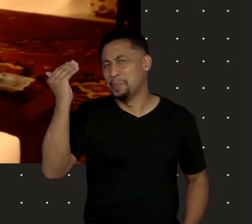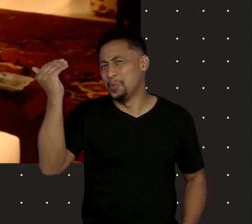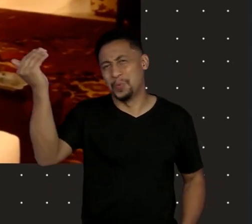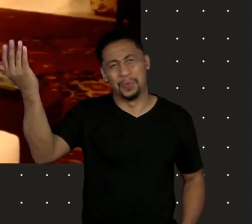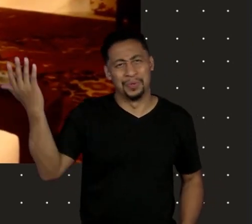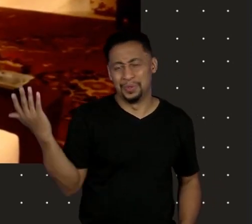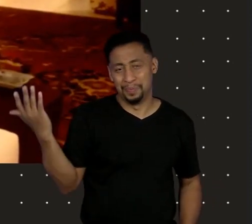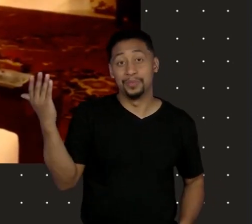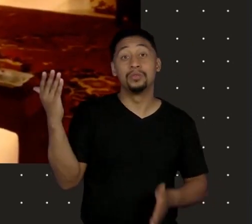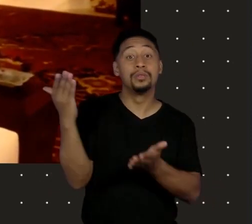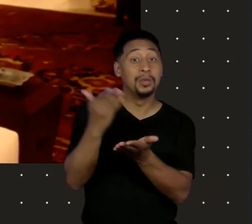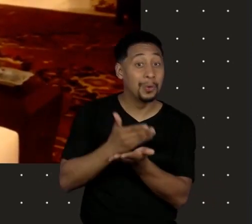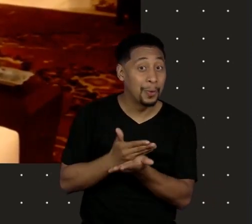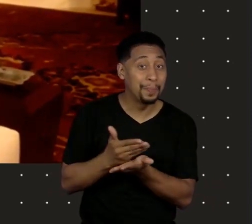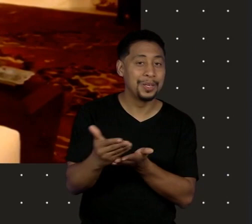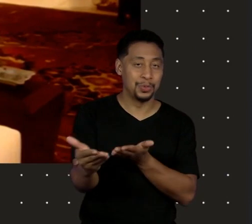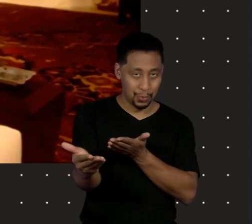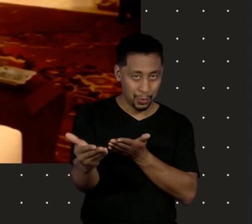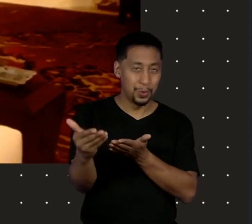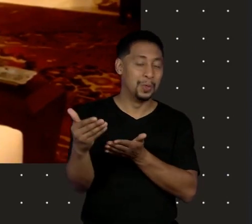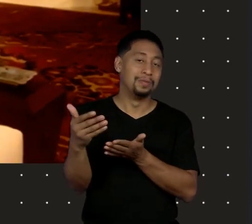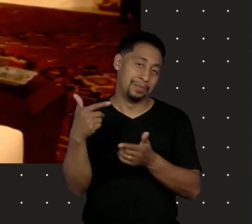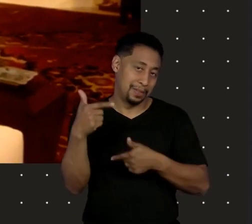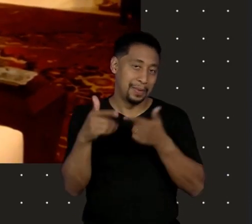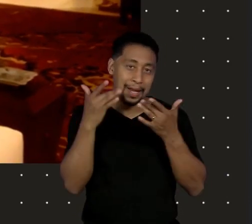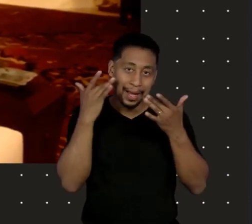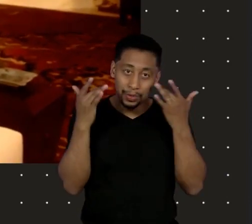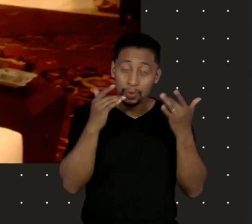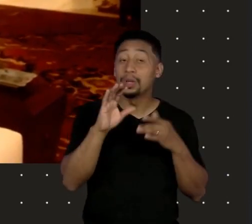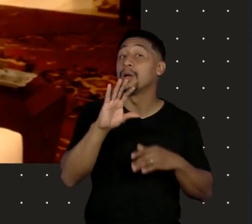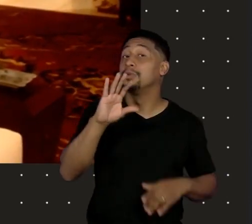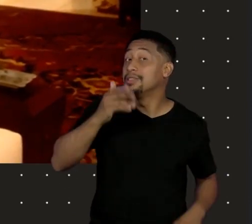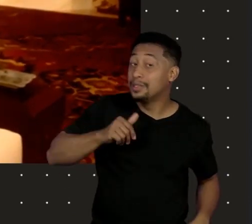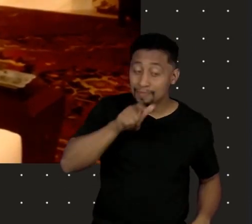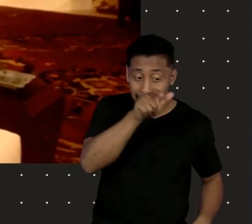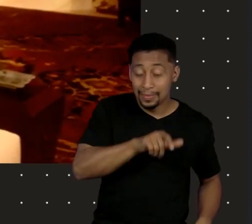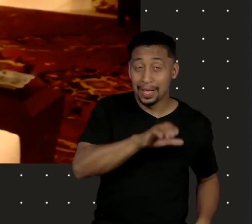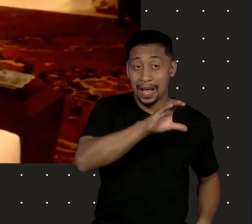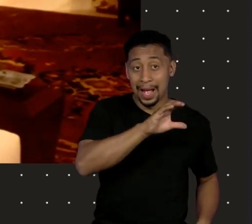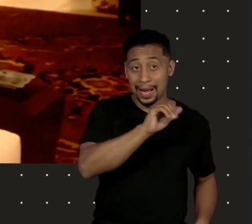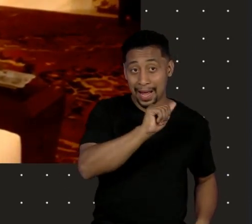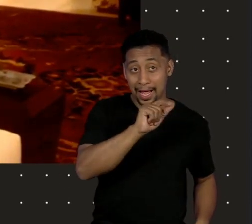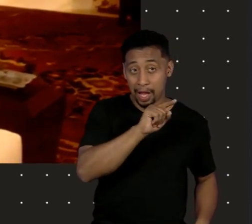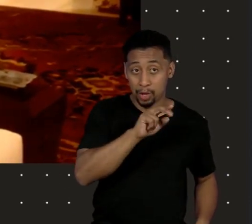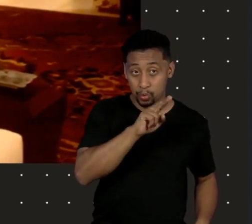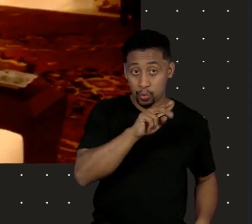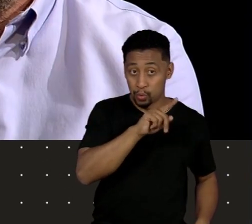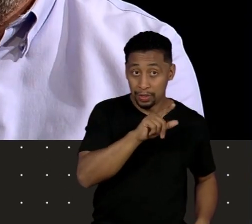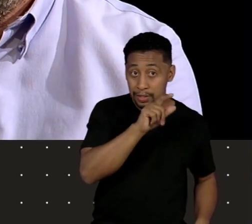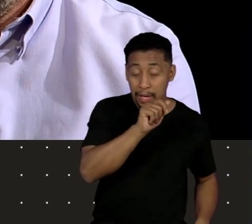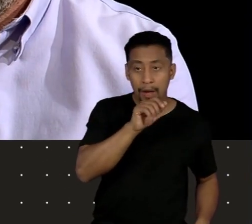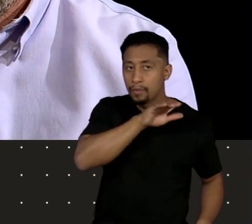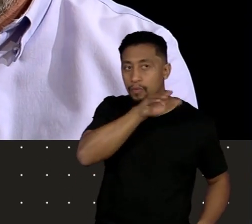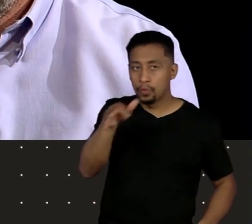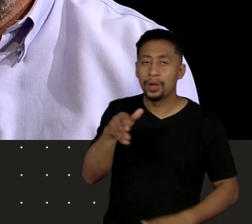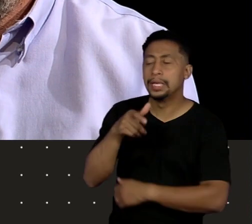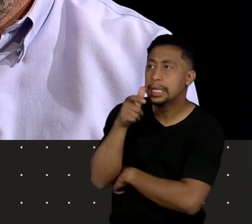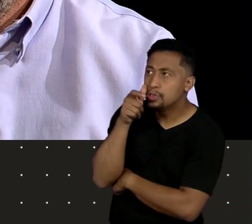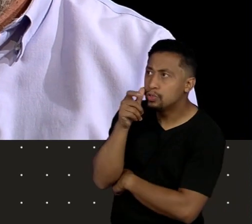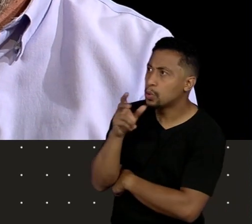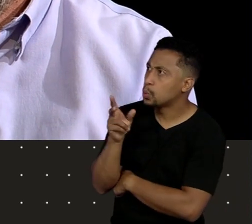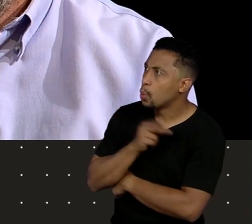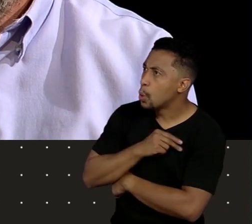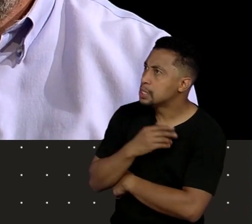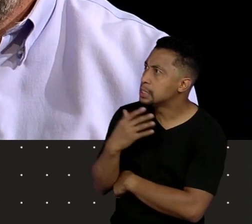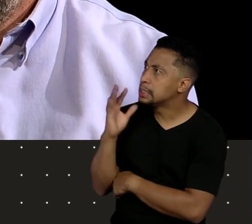ator, Cazuza foi vê-lo no teatro e me disse: mamãe, o Otávio é um grande ator. E falou com o Gilberto Braga: eu tenho um primo que é um ator maravilhoso,